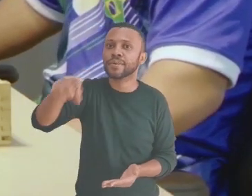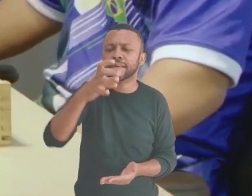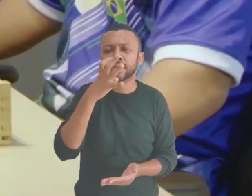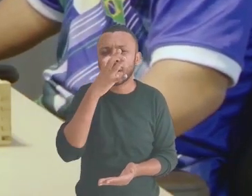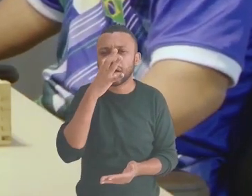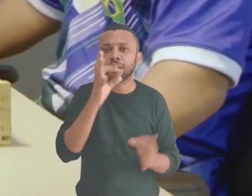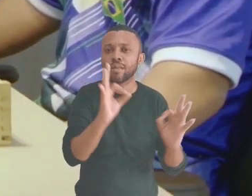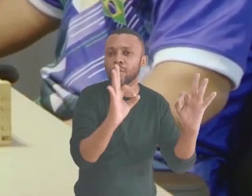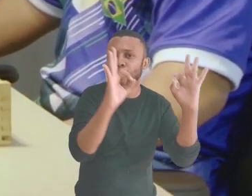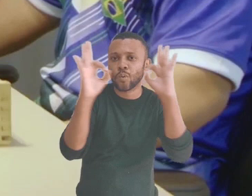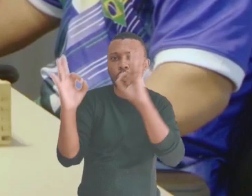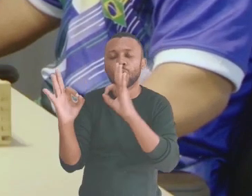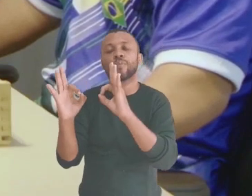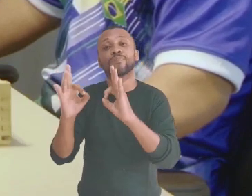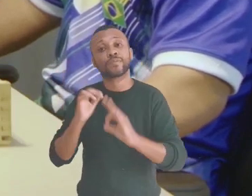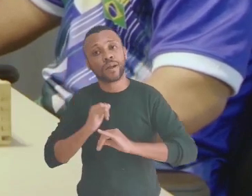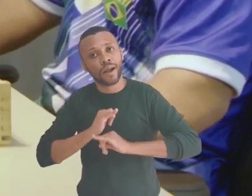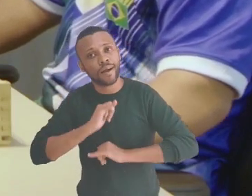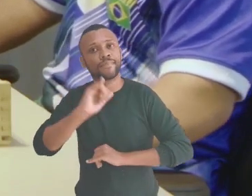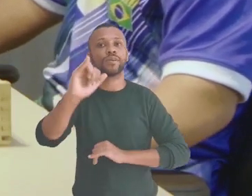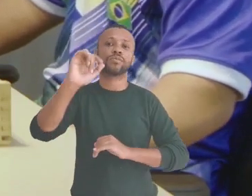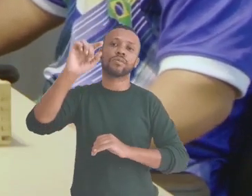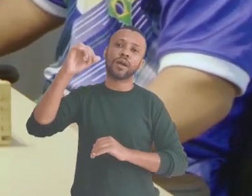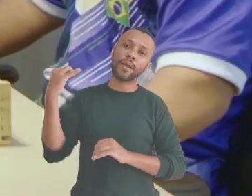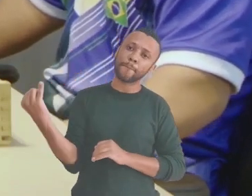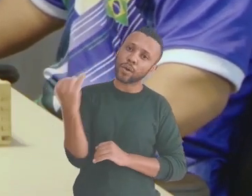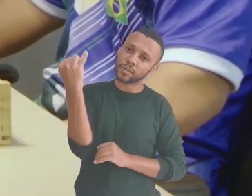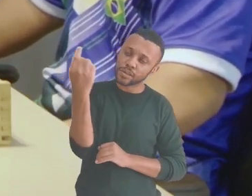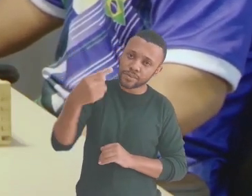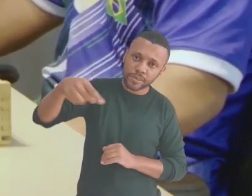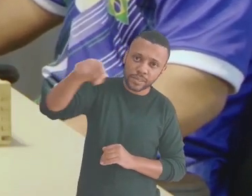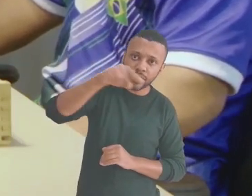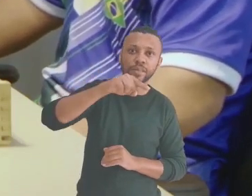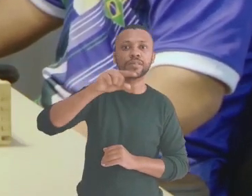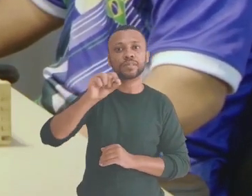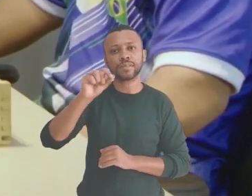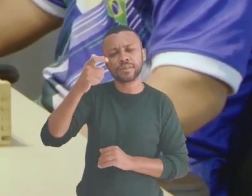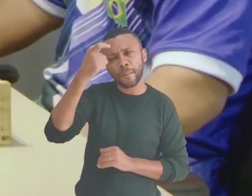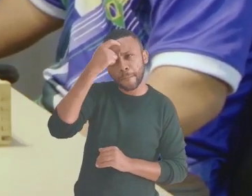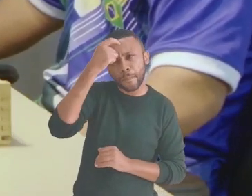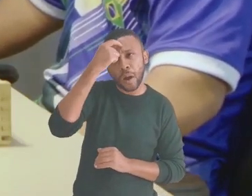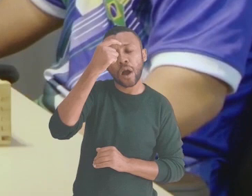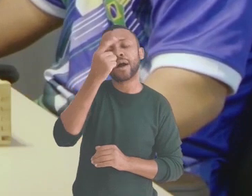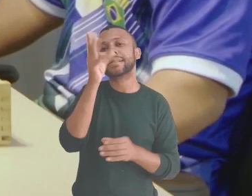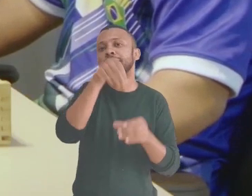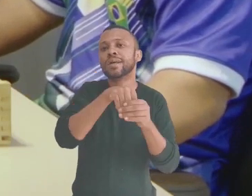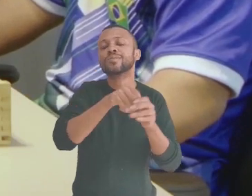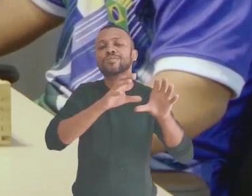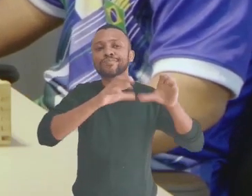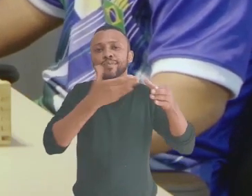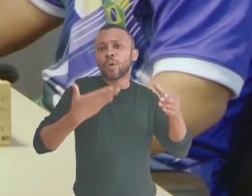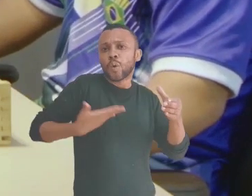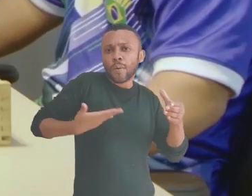vídeo, né? Falando, olha, é importante que vocês coloquem dentro da cogitação dos seus amigos, participem dessa